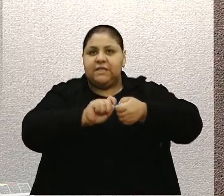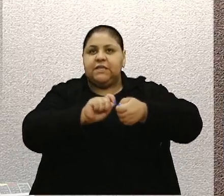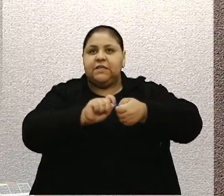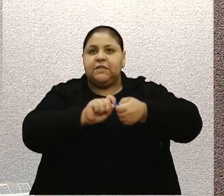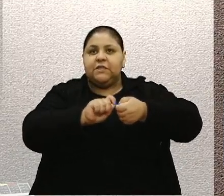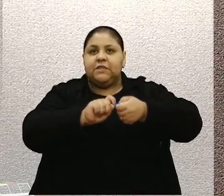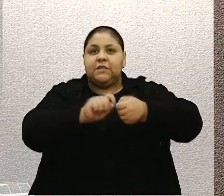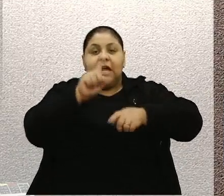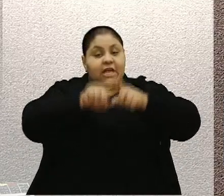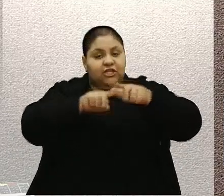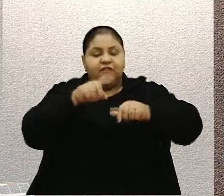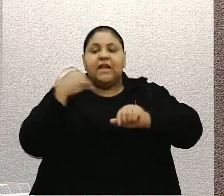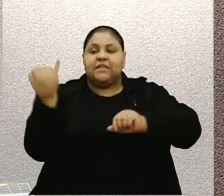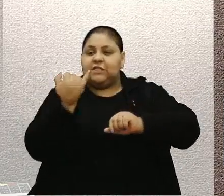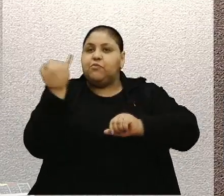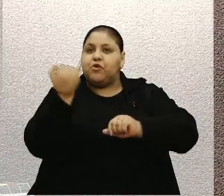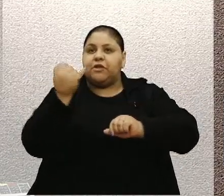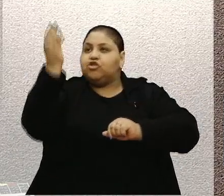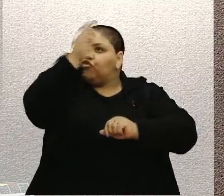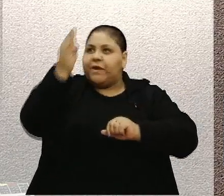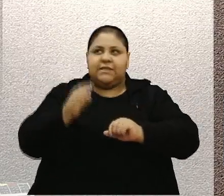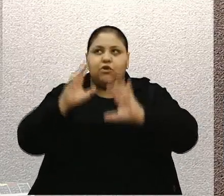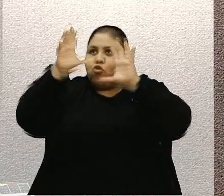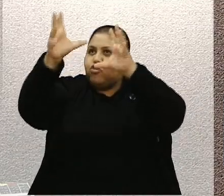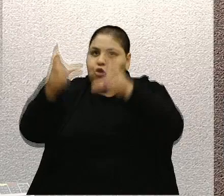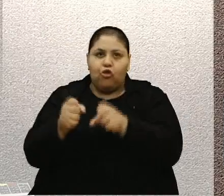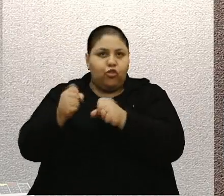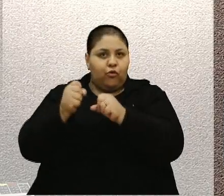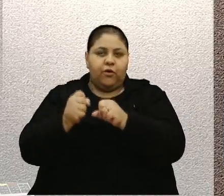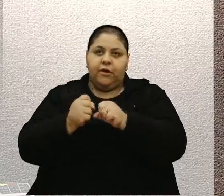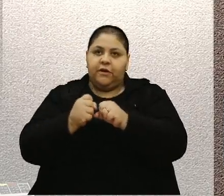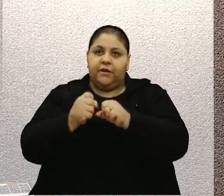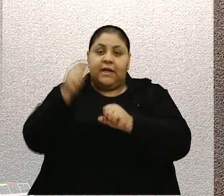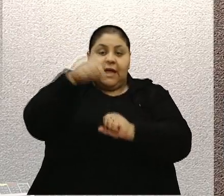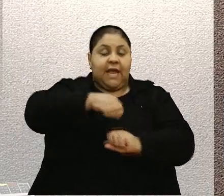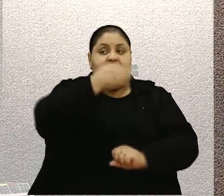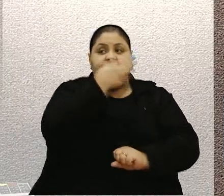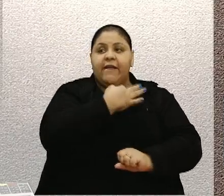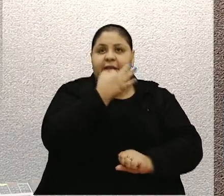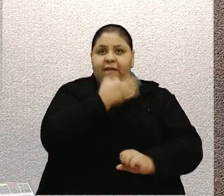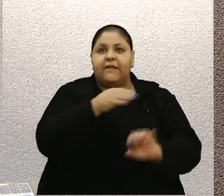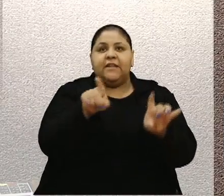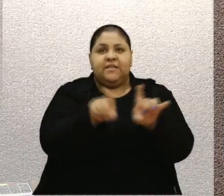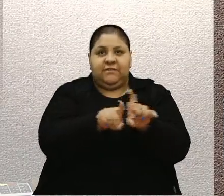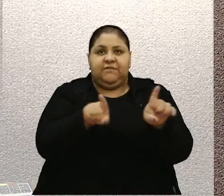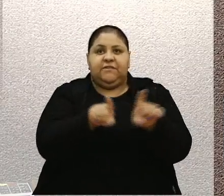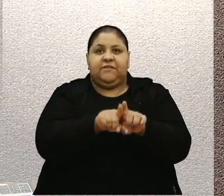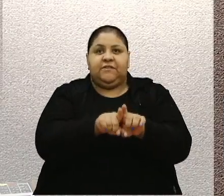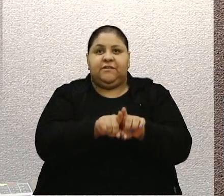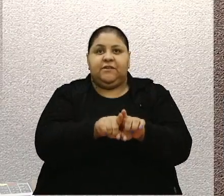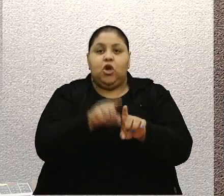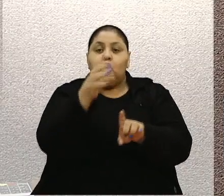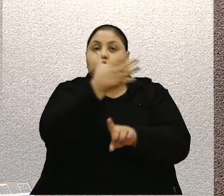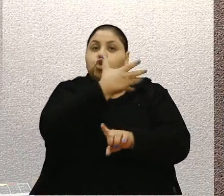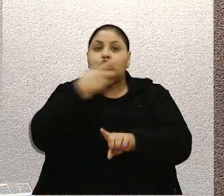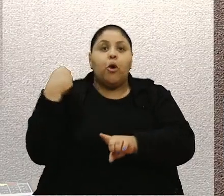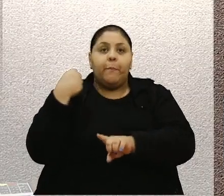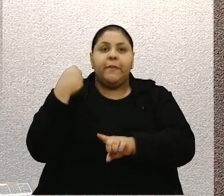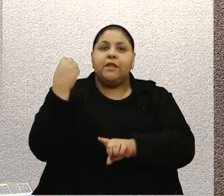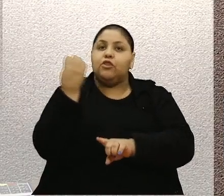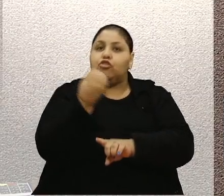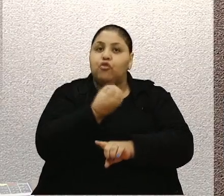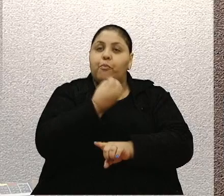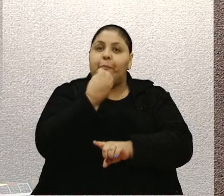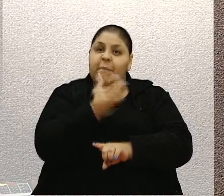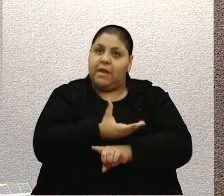atividades muito importantes no Brasil todo. Aqui em Caxias tivemos recentemente ali o Chopp do Bem, que